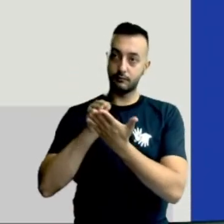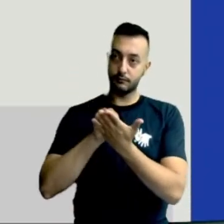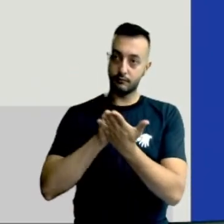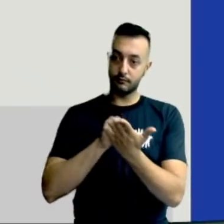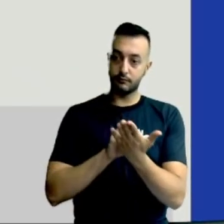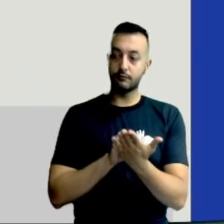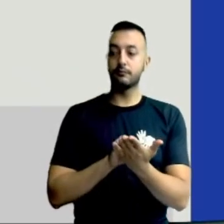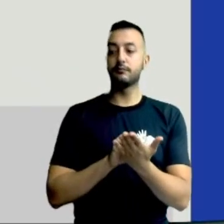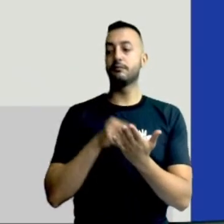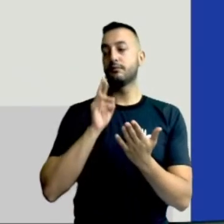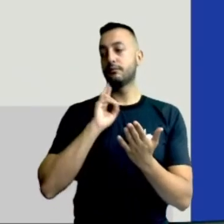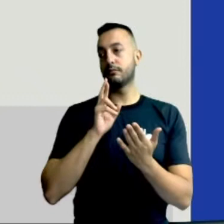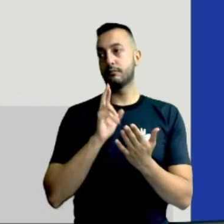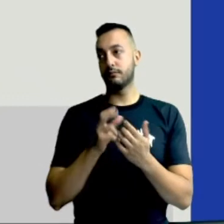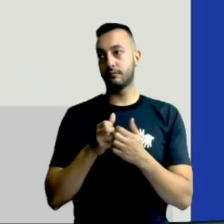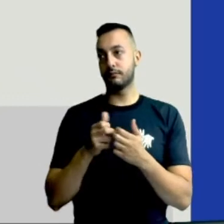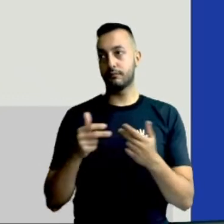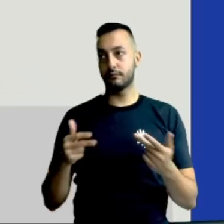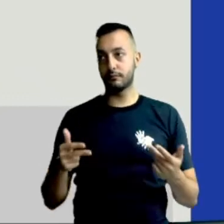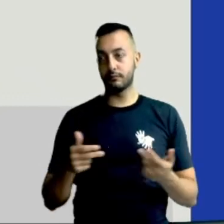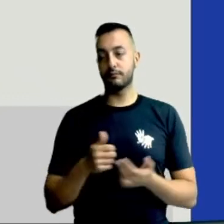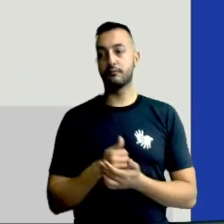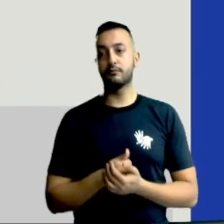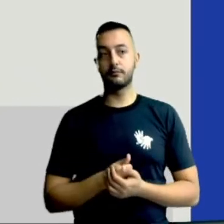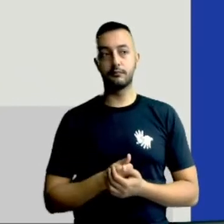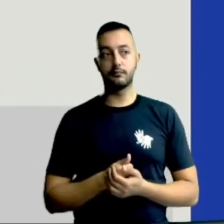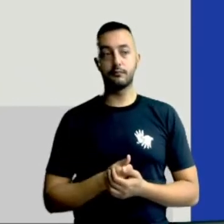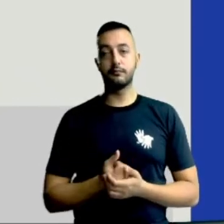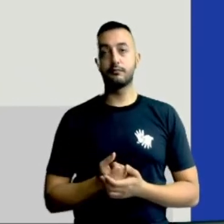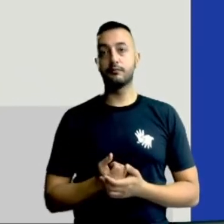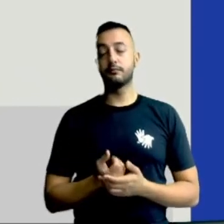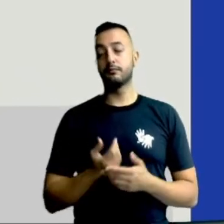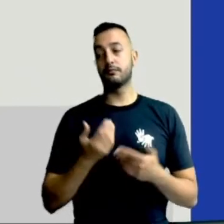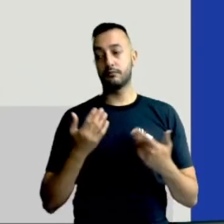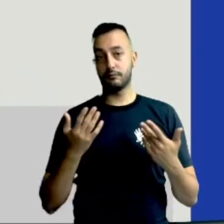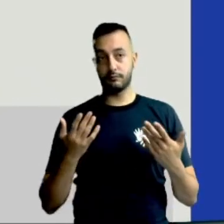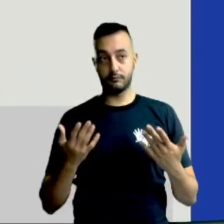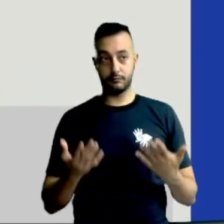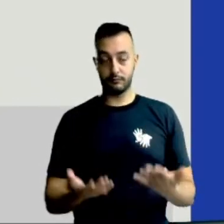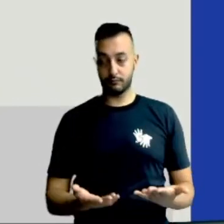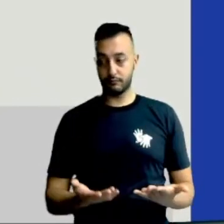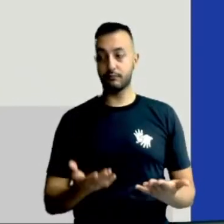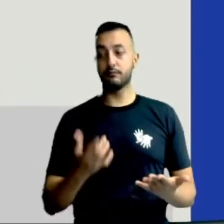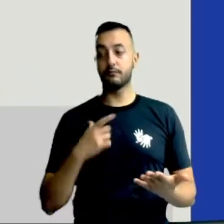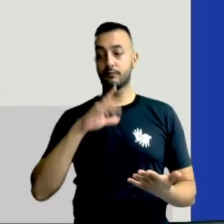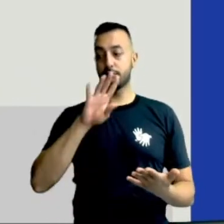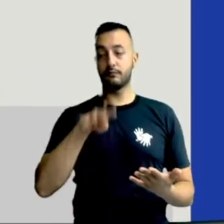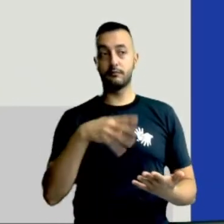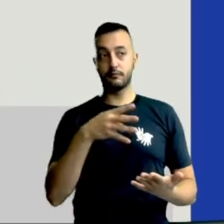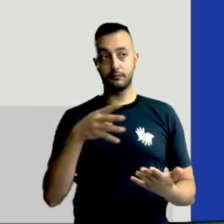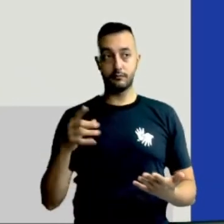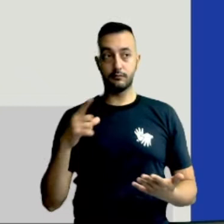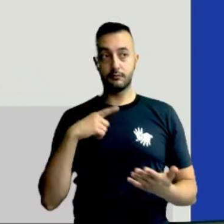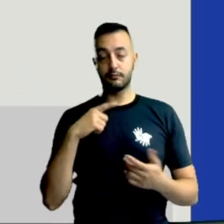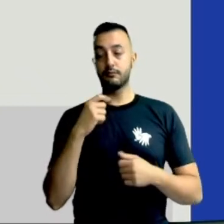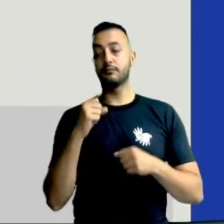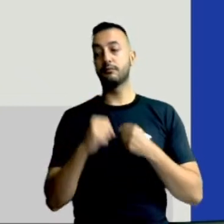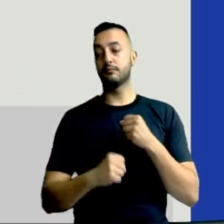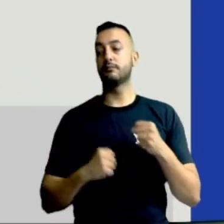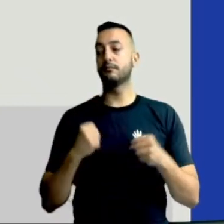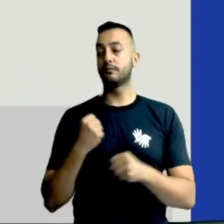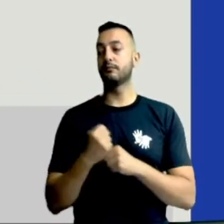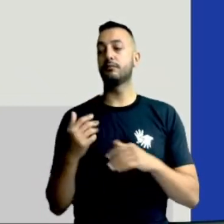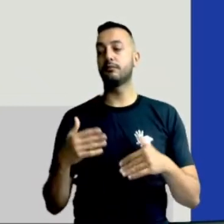nós vamos responder algumas questões. Segundo a tabela, em quais anos houve